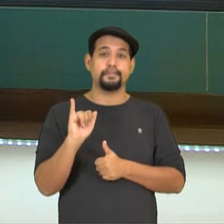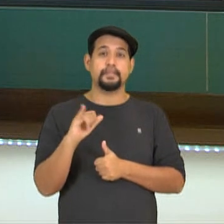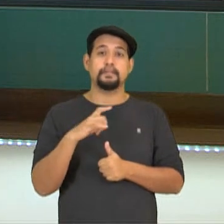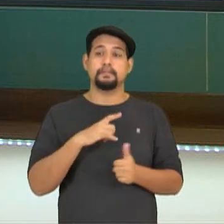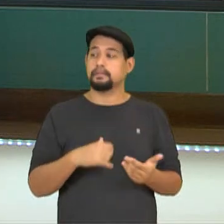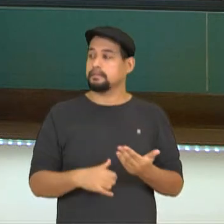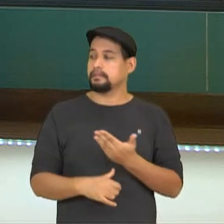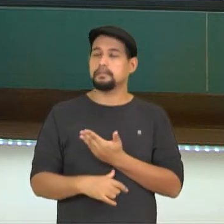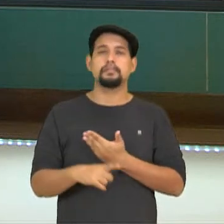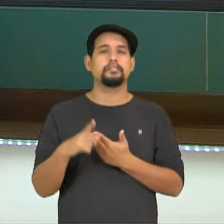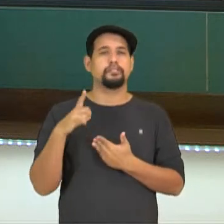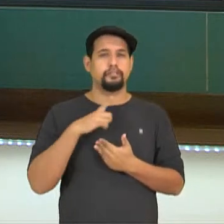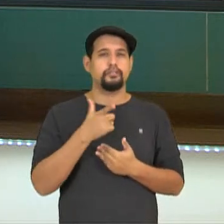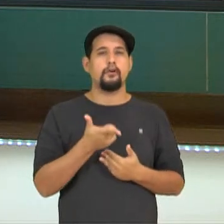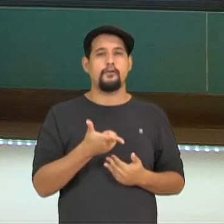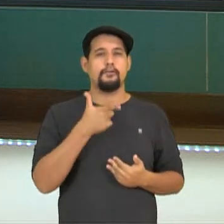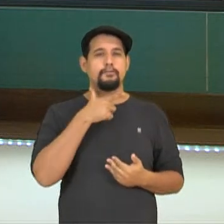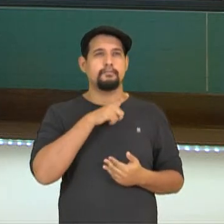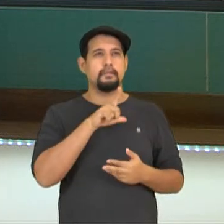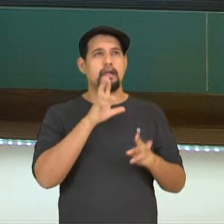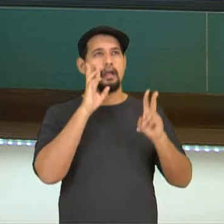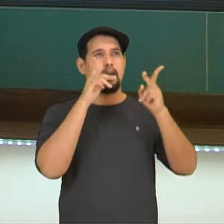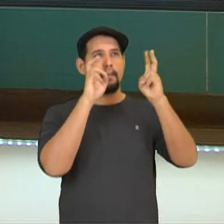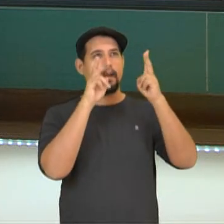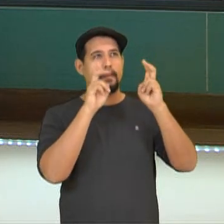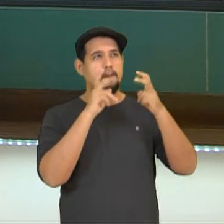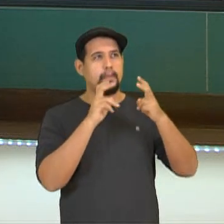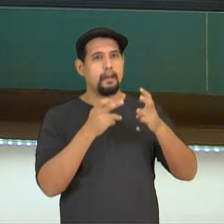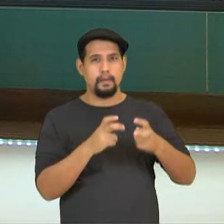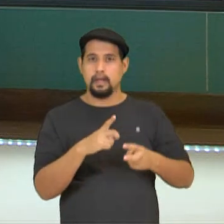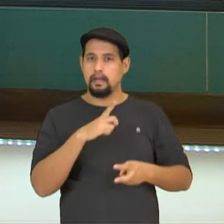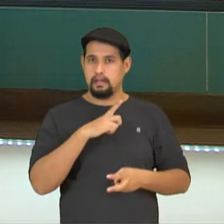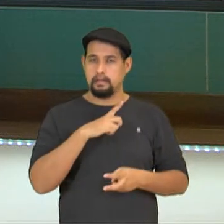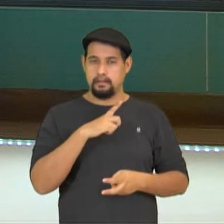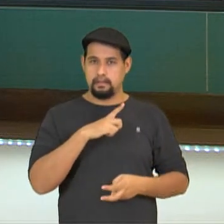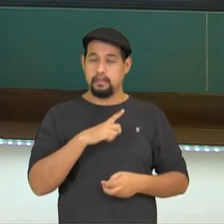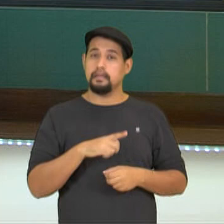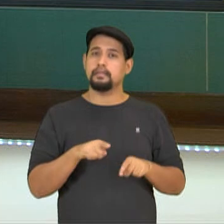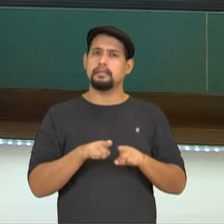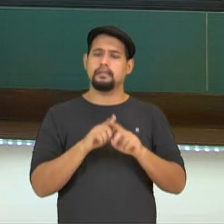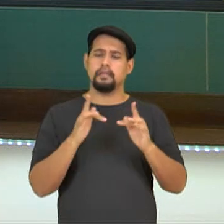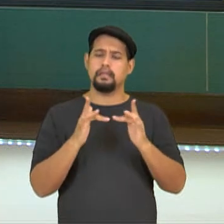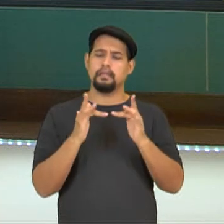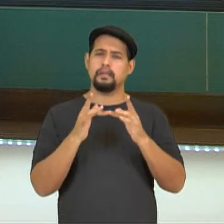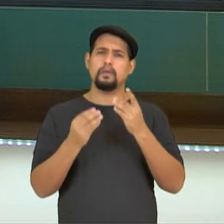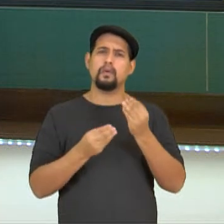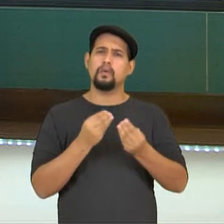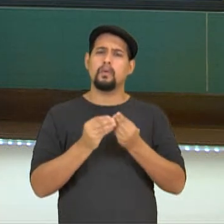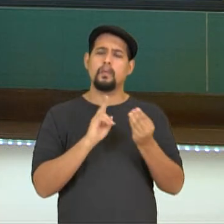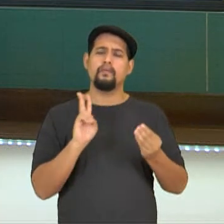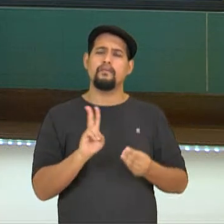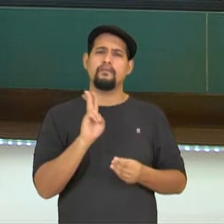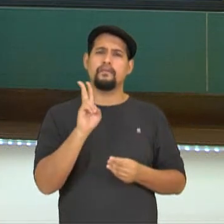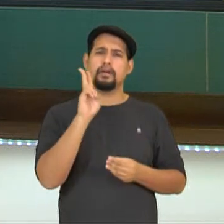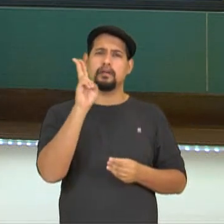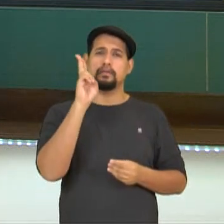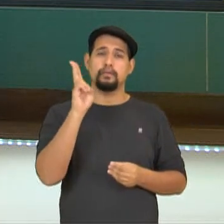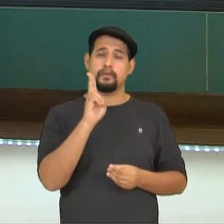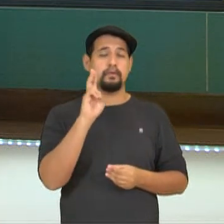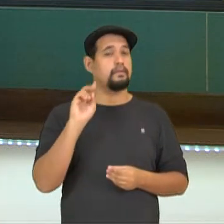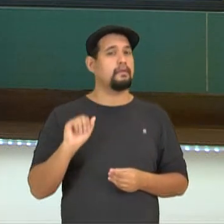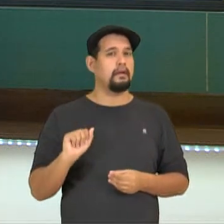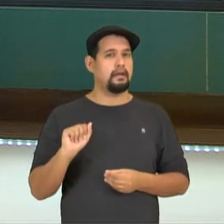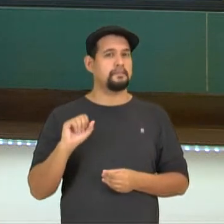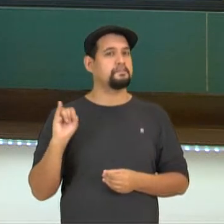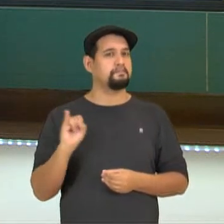aqui a gente já consegue, né, observar aqui um comportamento da parábola relacionando com o valor do coeficiente a. Então é